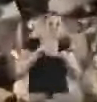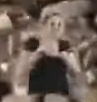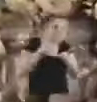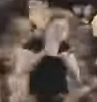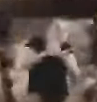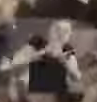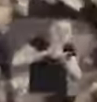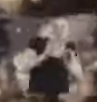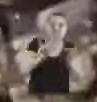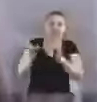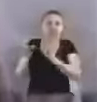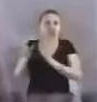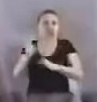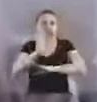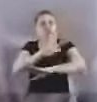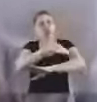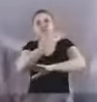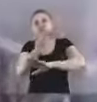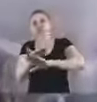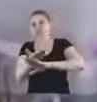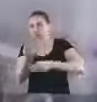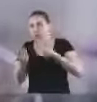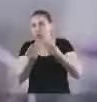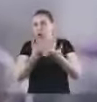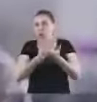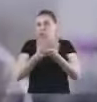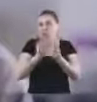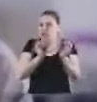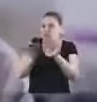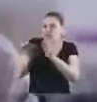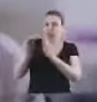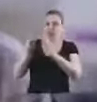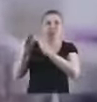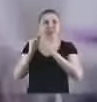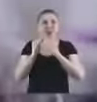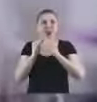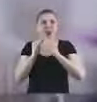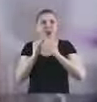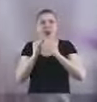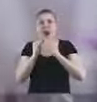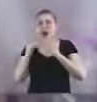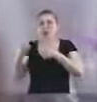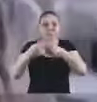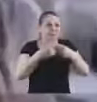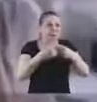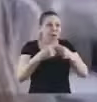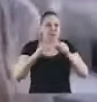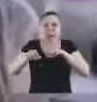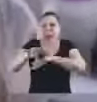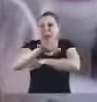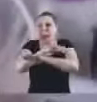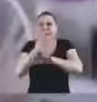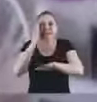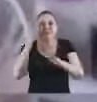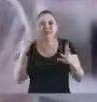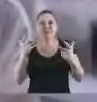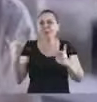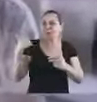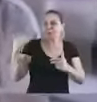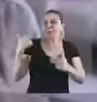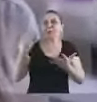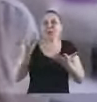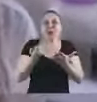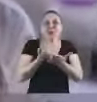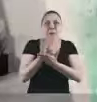e vendia durante o dia. E ele começou a pegar e vender pros vizinhos, de repente a cidade inteira começou a saber. Aí dava até confusão, porque